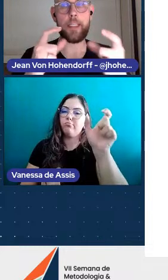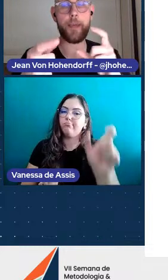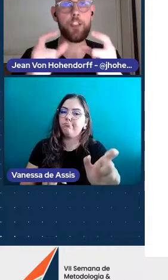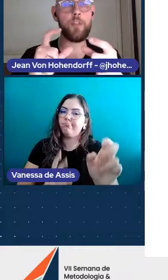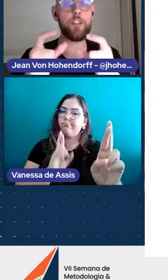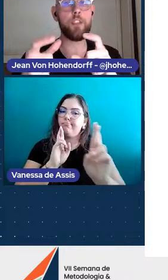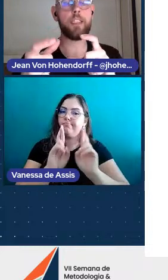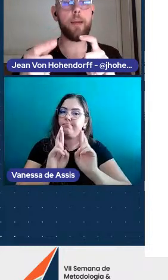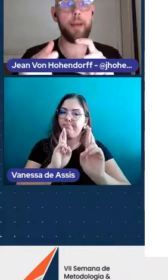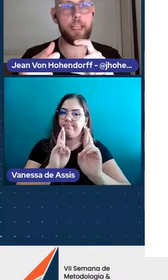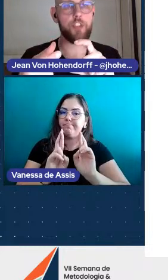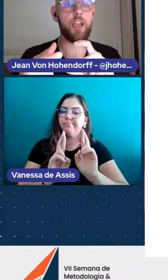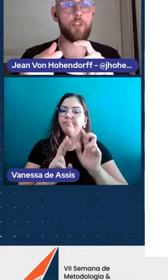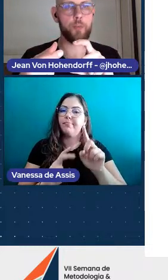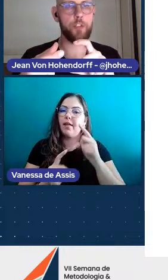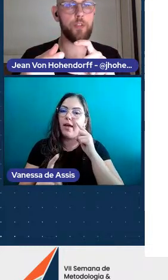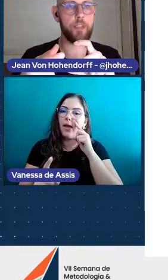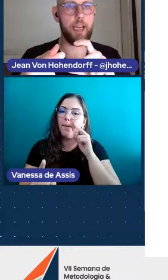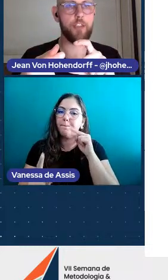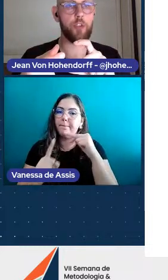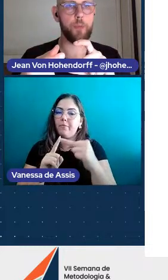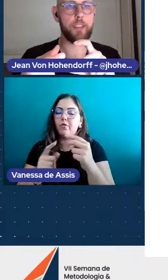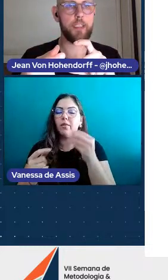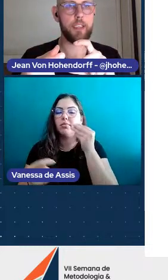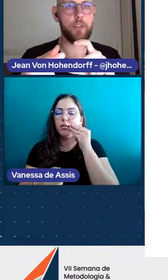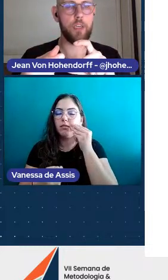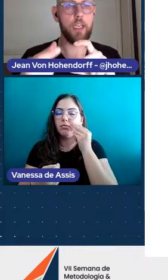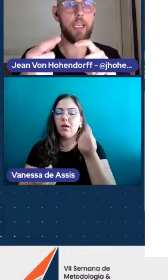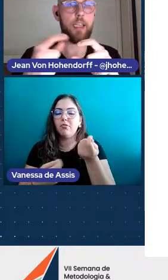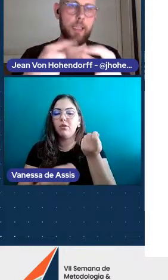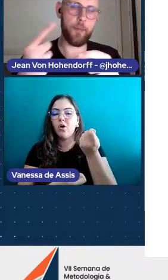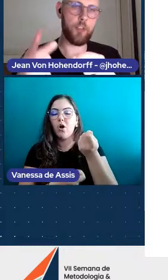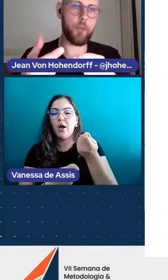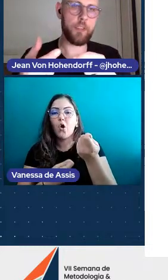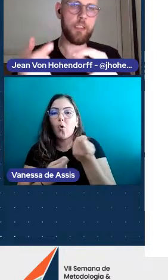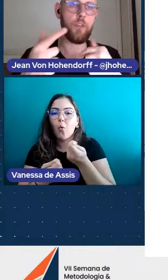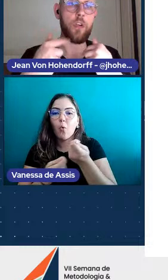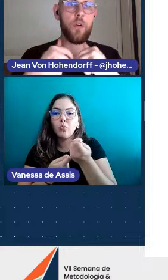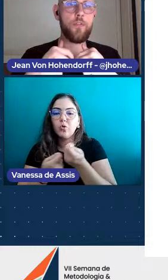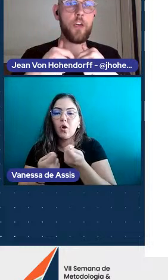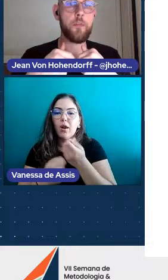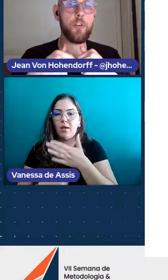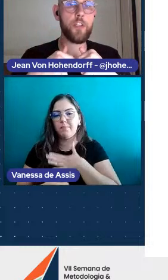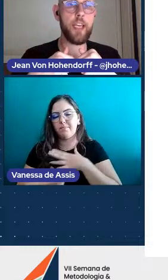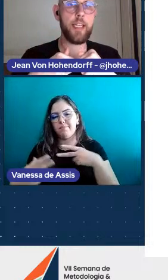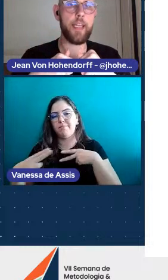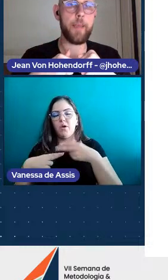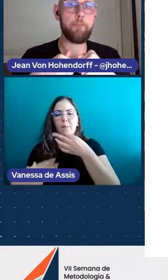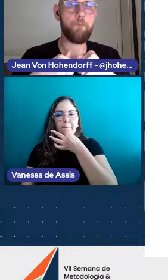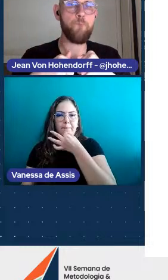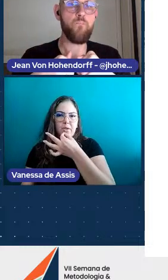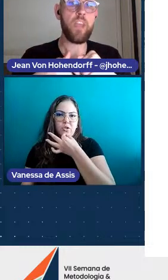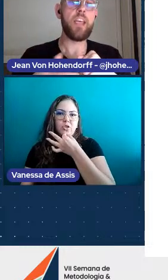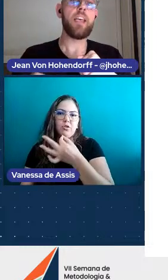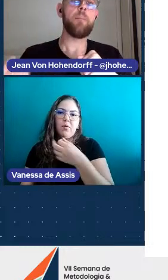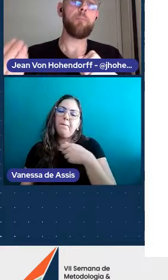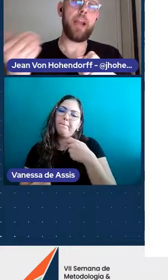essa perspectiva de tentar manejar a subjetividade do pesquisador, da pessoa pesquisadora, conforme o que eu já